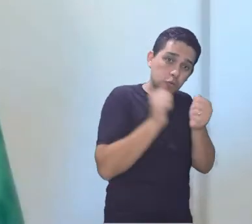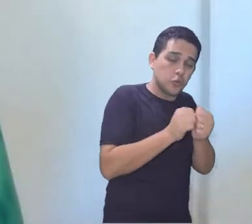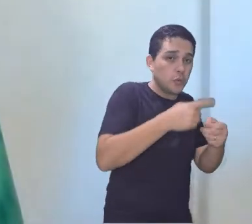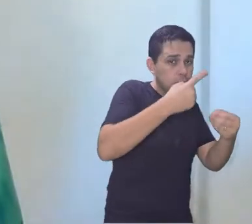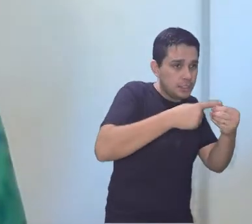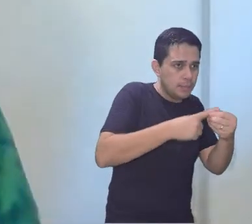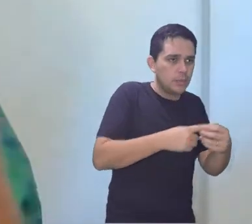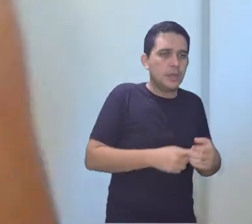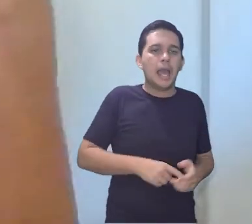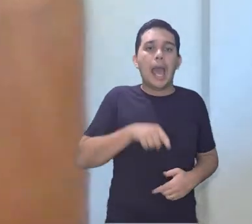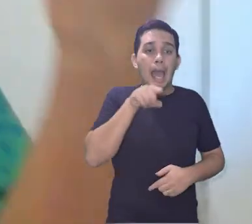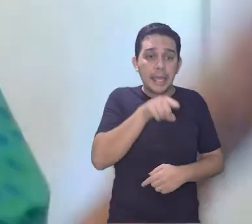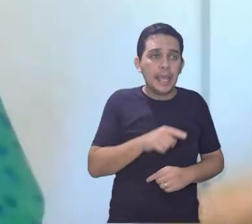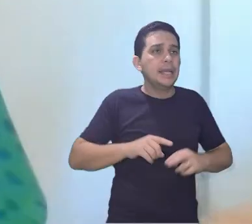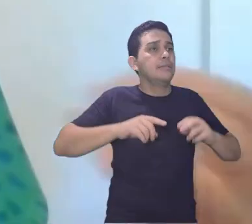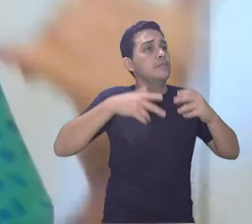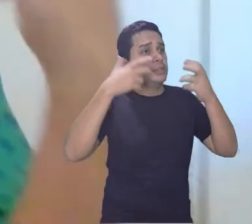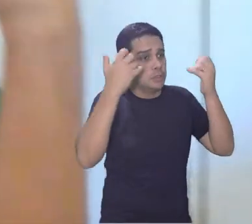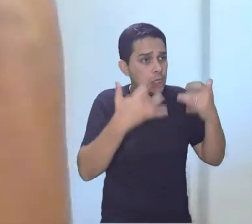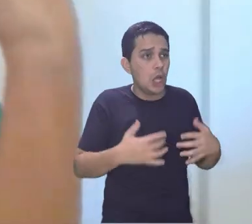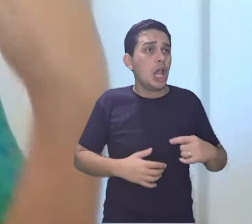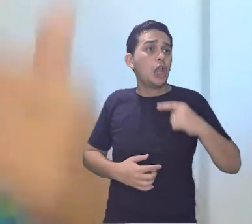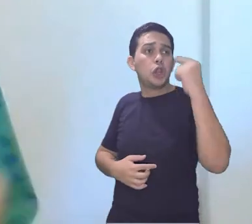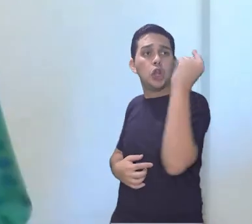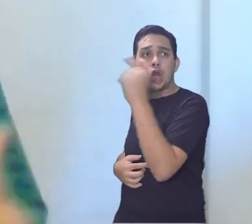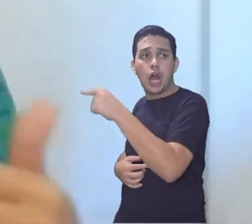estão acontecendo lá fora